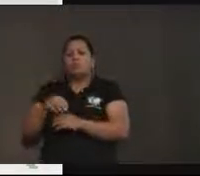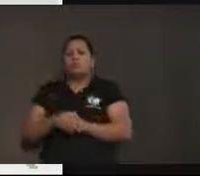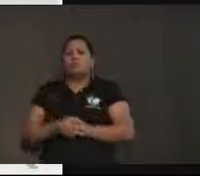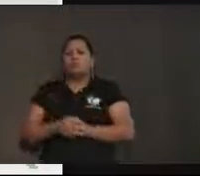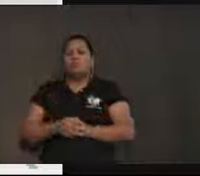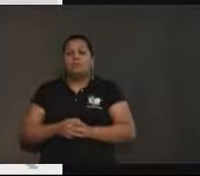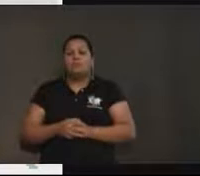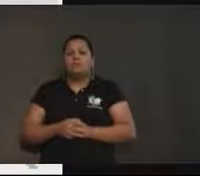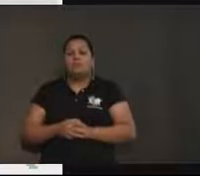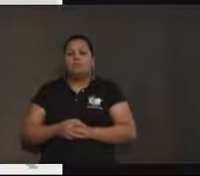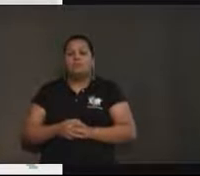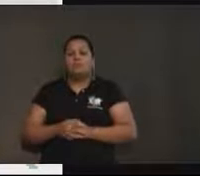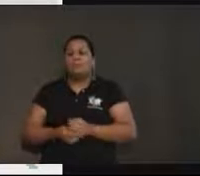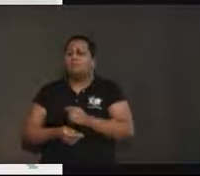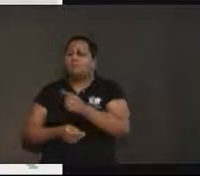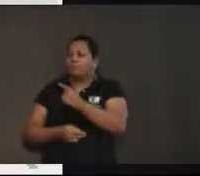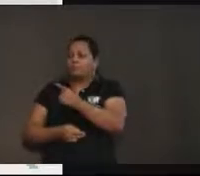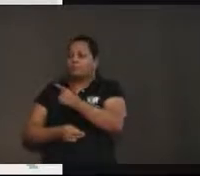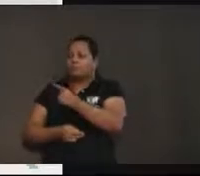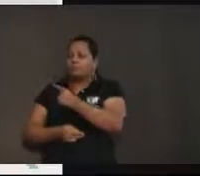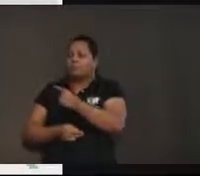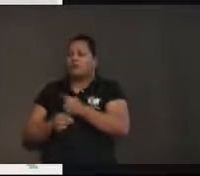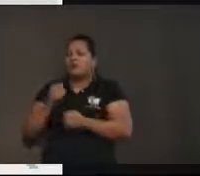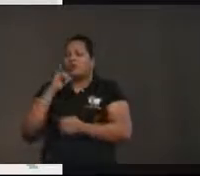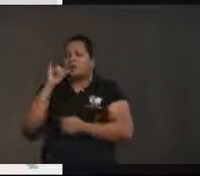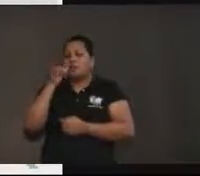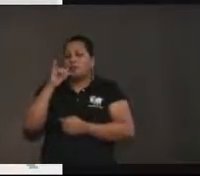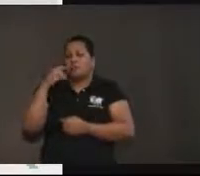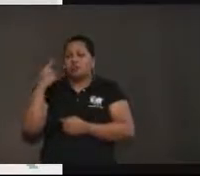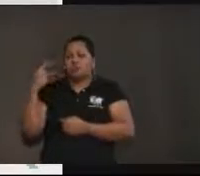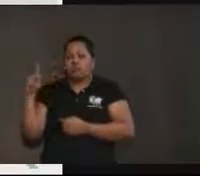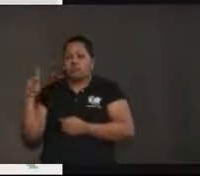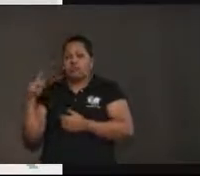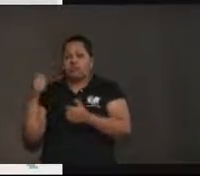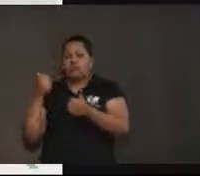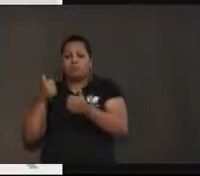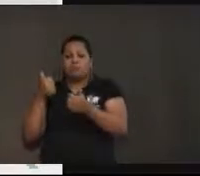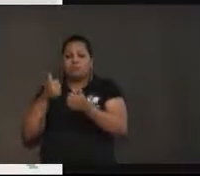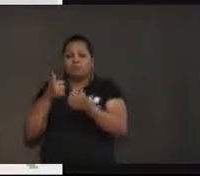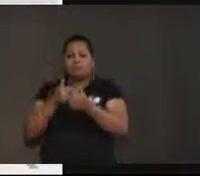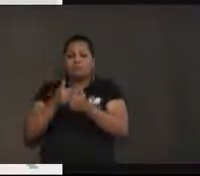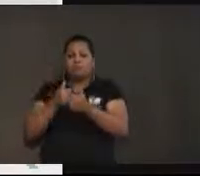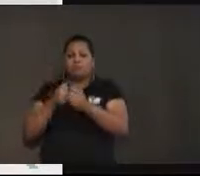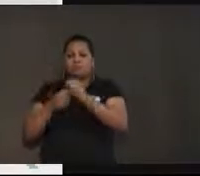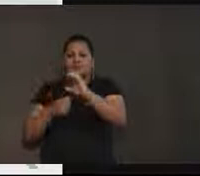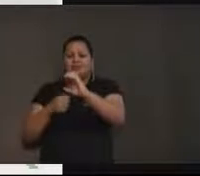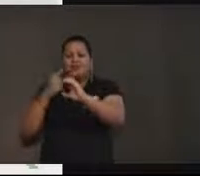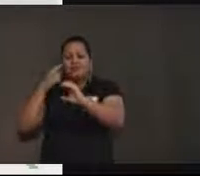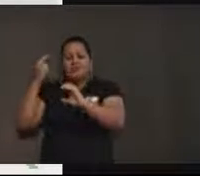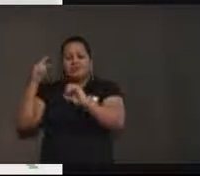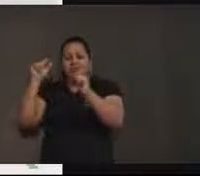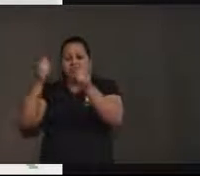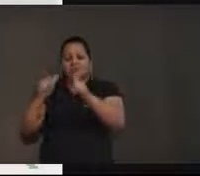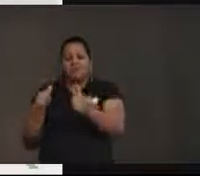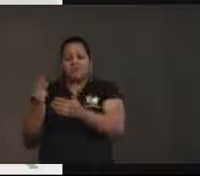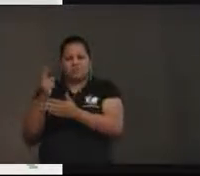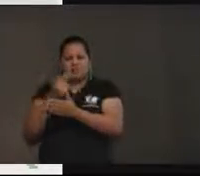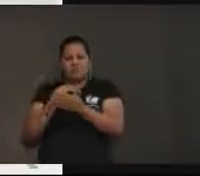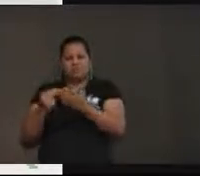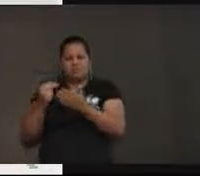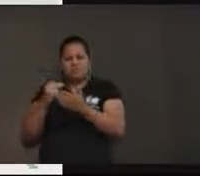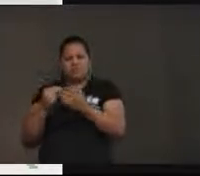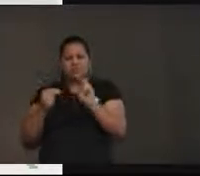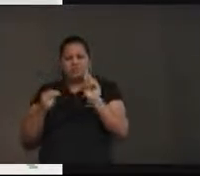dela e de um de épsilon tá se aproximando de ser era aqueles e Zinho do desenho que é o passo da montanha exato a